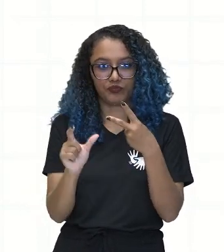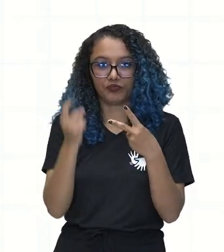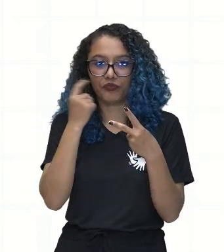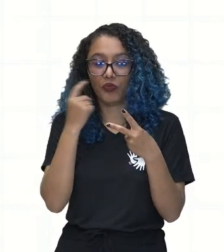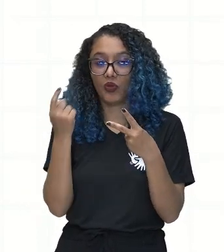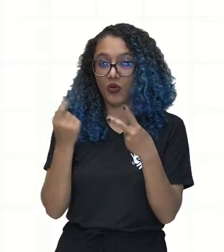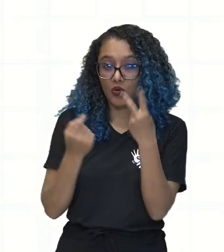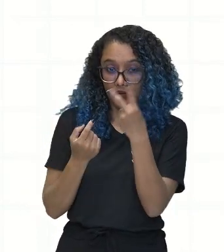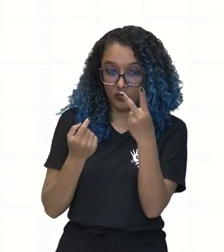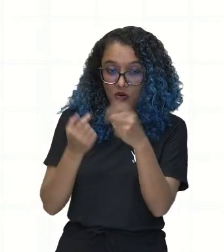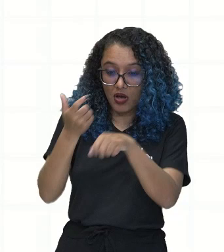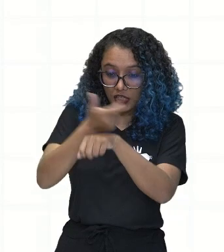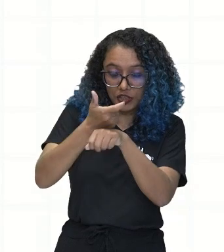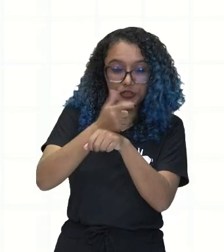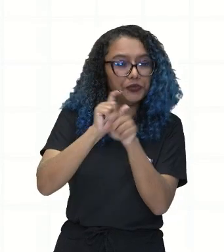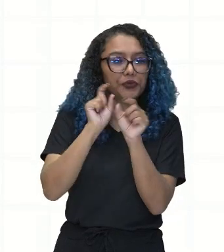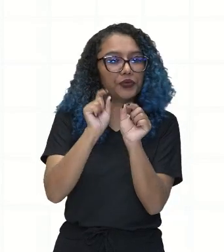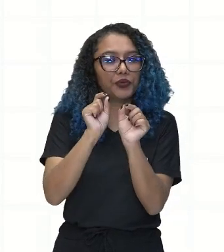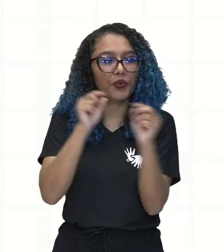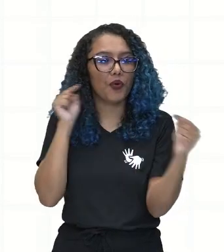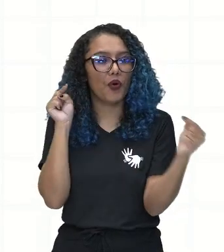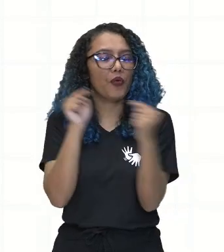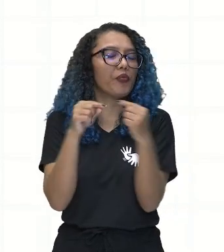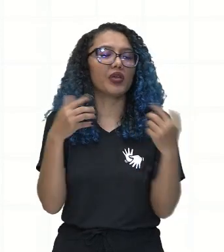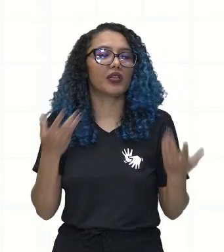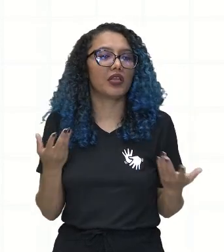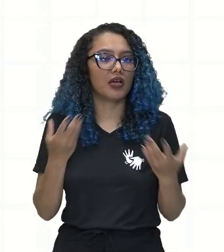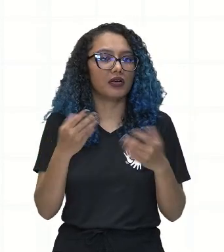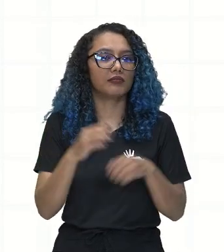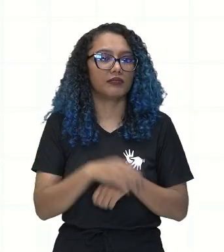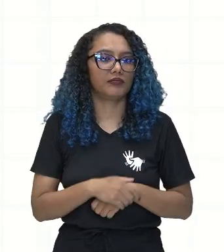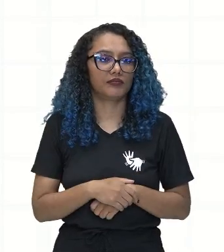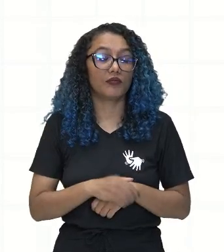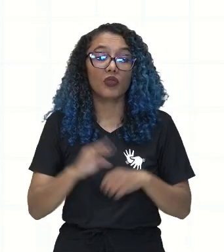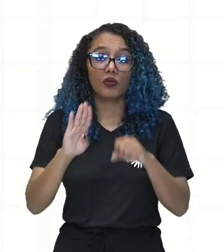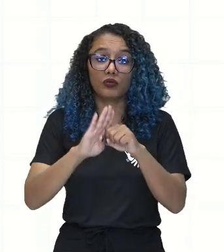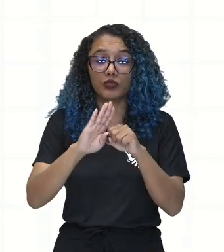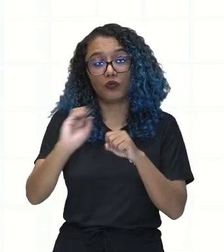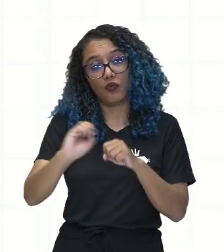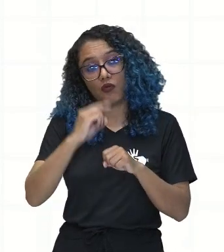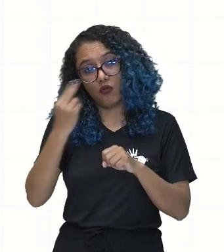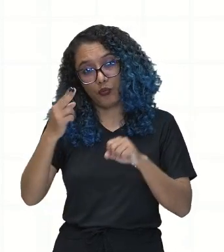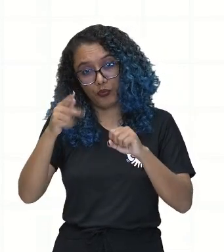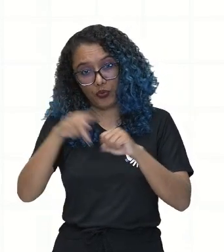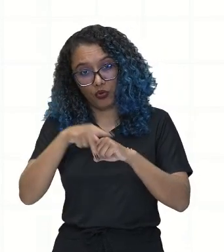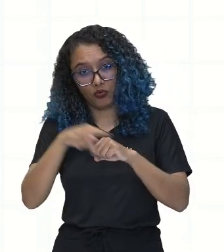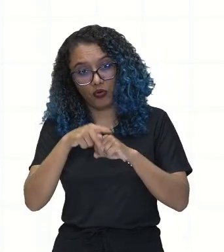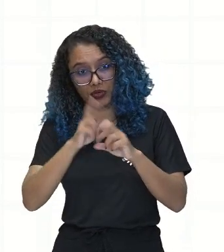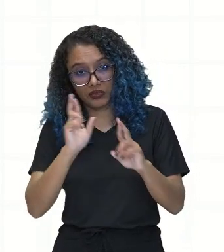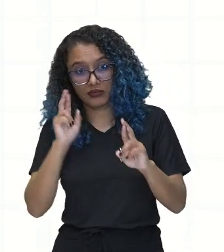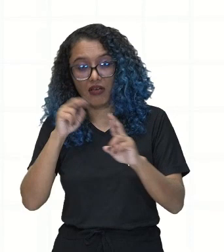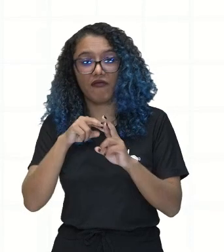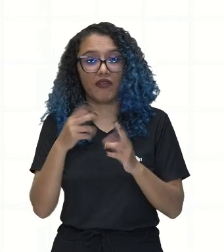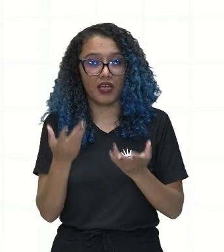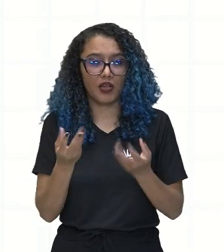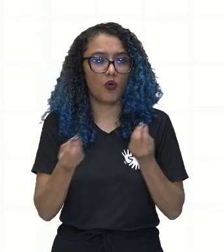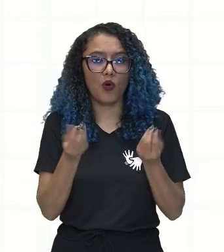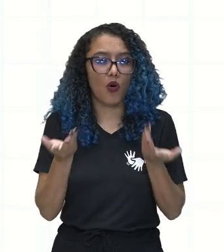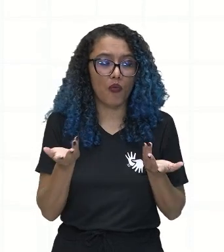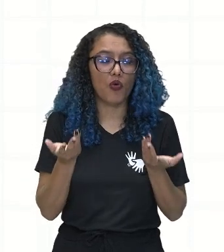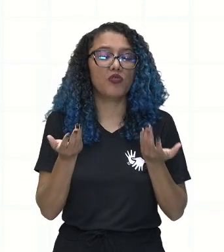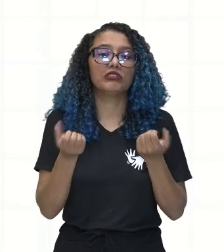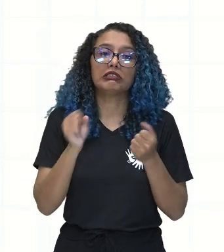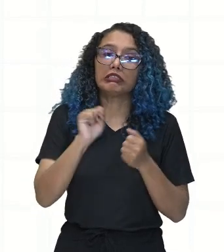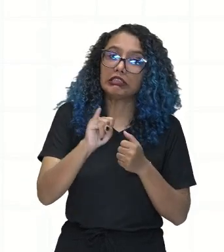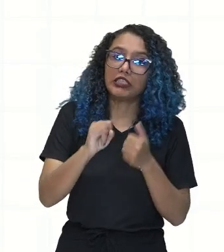anexo e incluso concordam com o substantivo ou com o pronome a qual se referem em